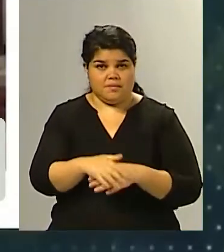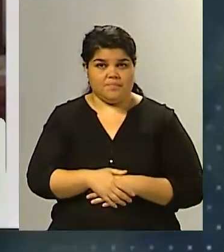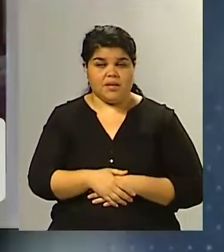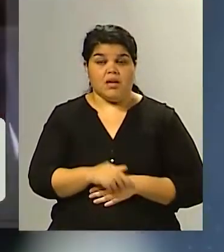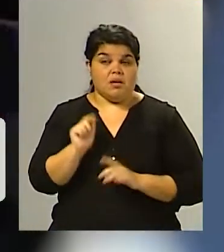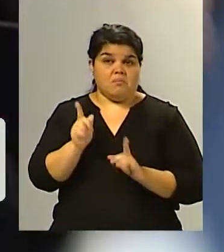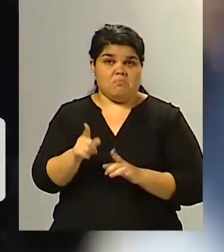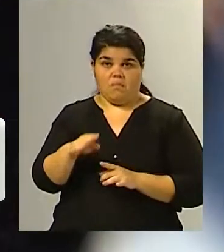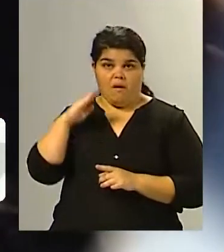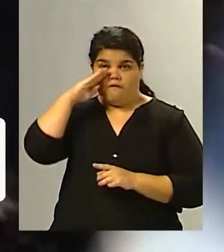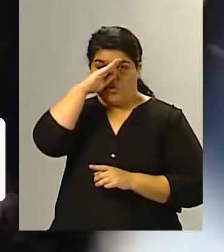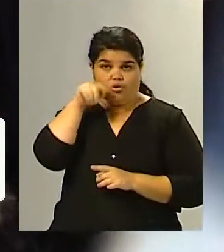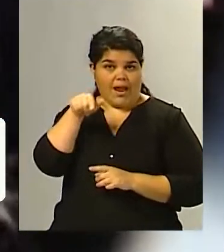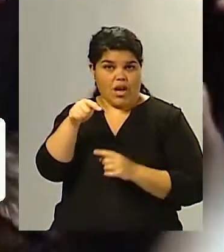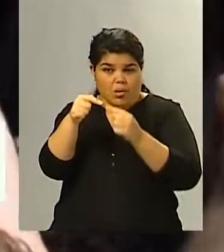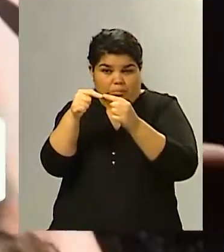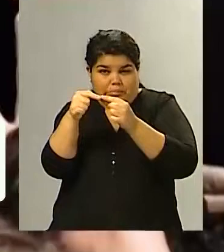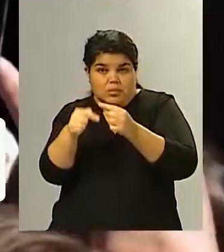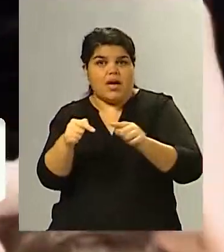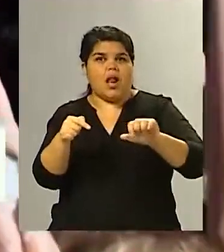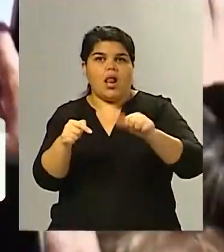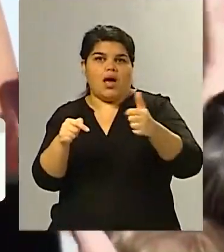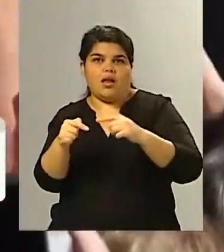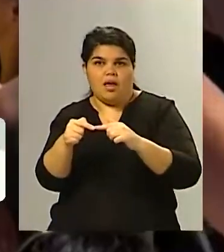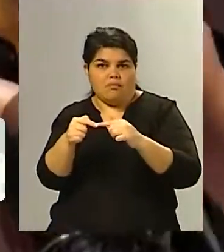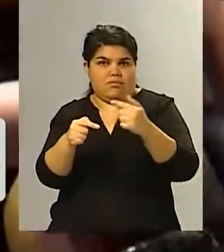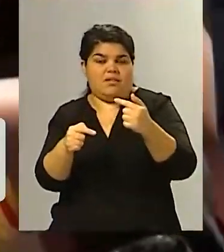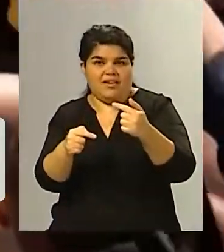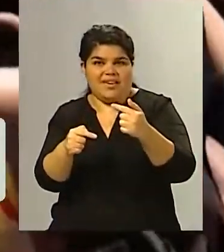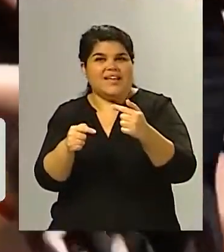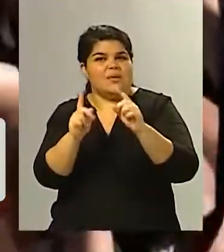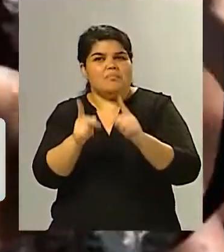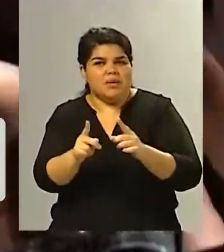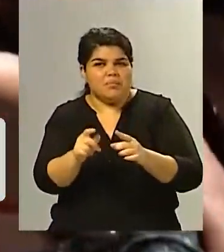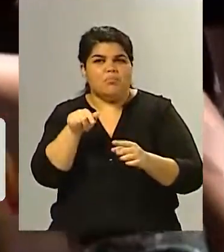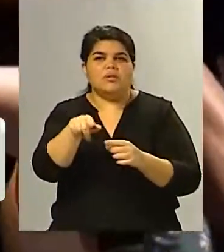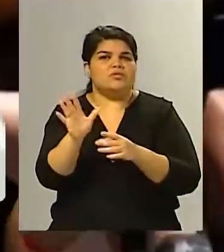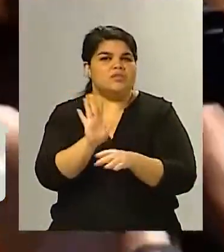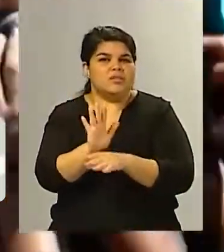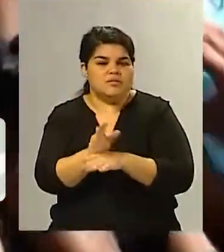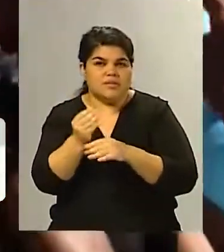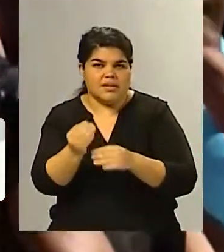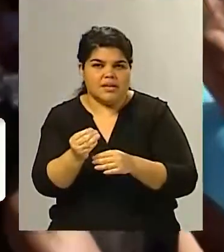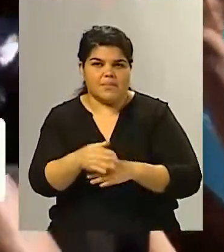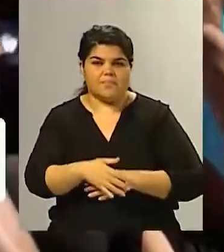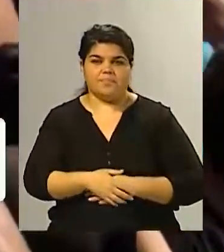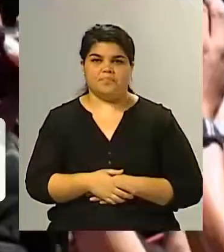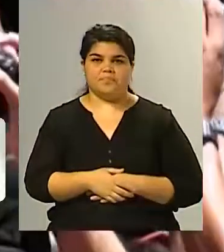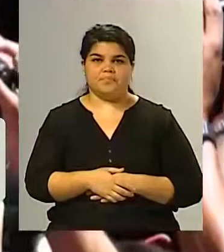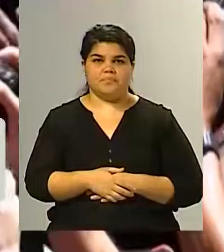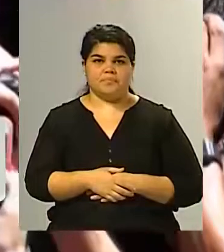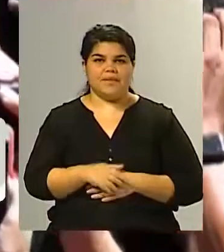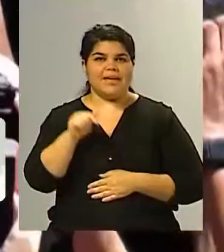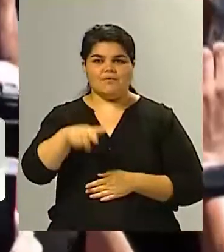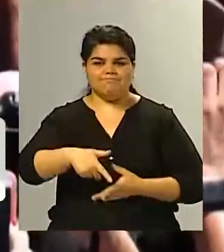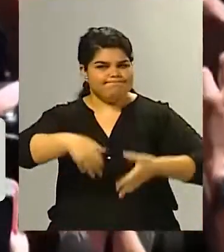Bolsonaro, e isso revela que muitas vezes há uma situação oculta do conservadorismo, não? E não necessariamente